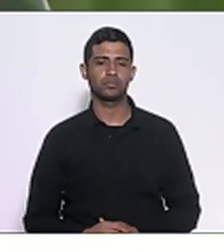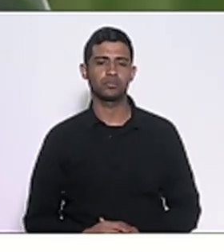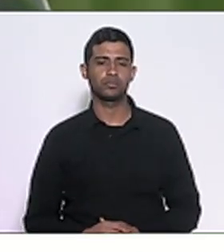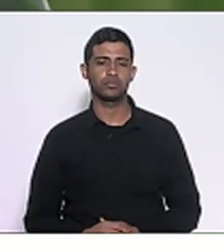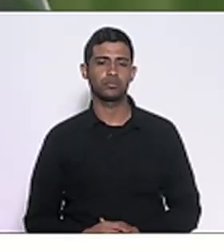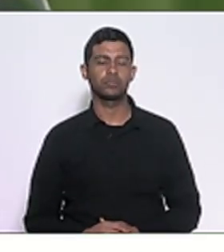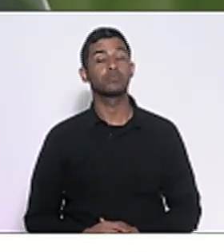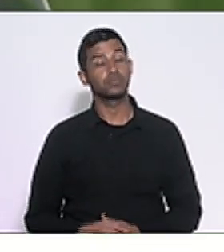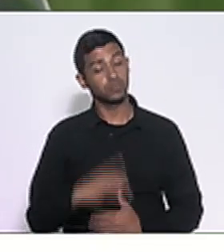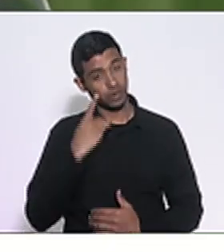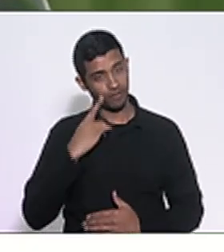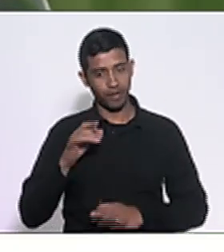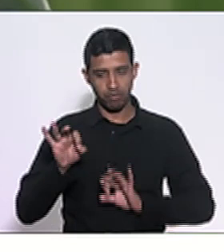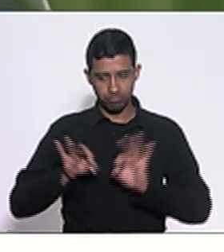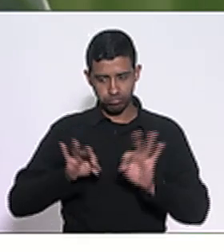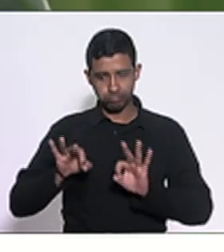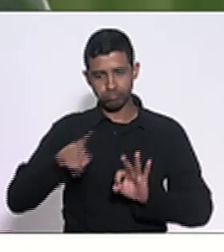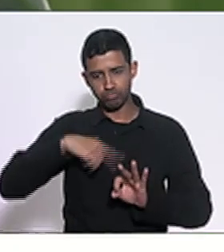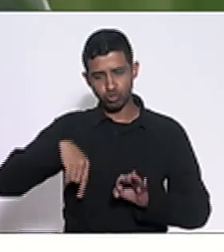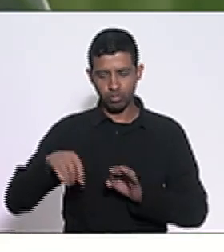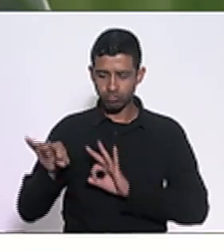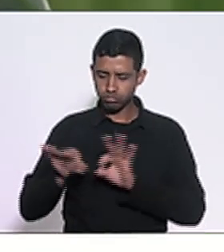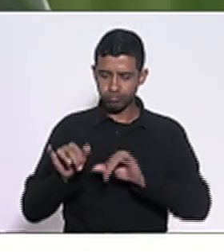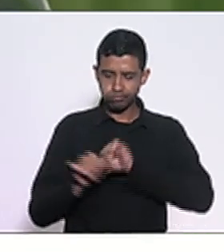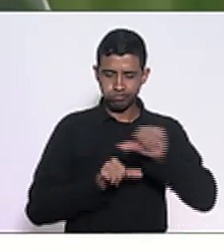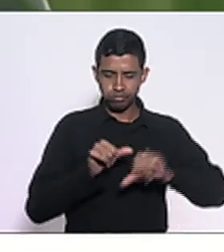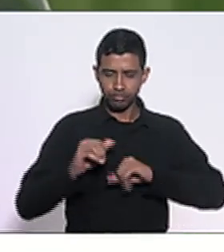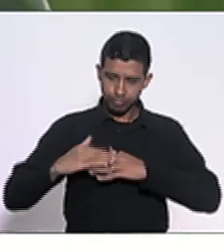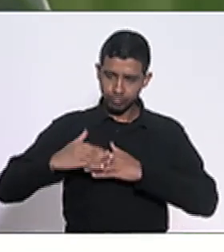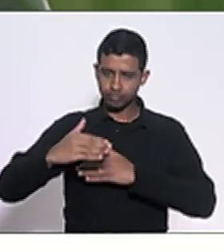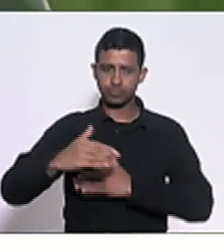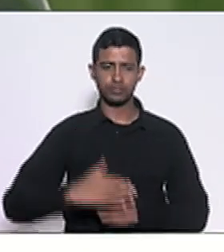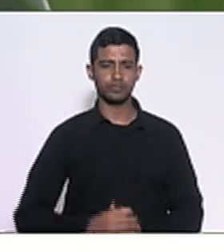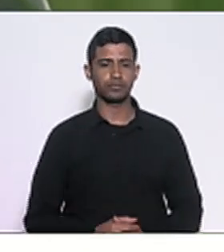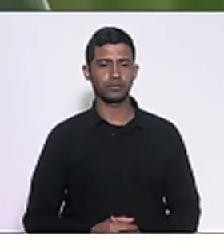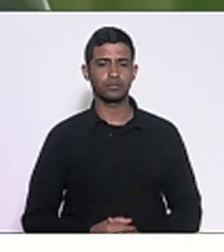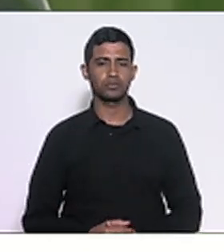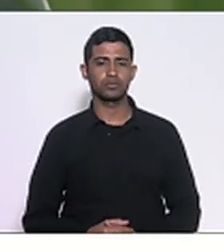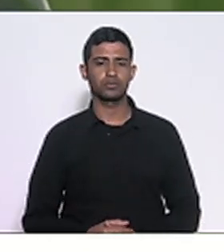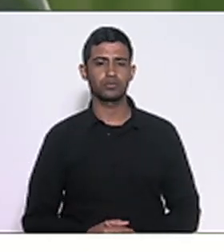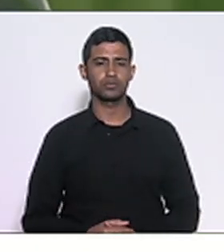situações que estão em andamento. A nossa